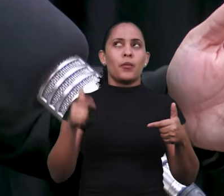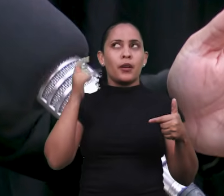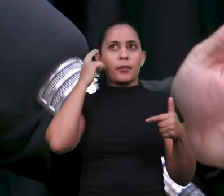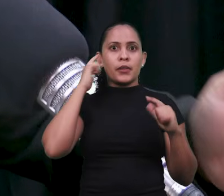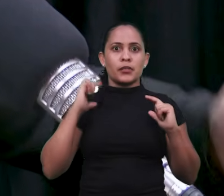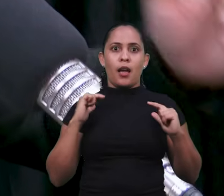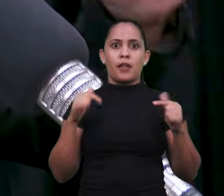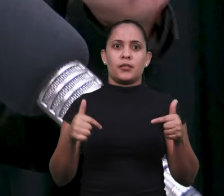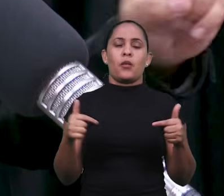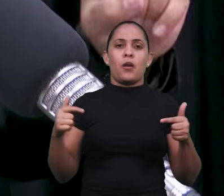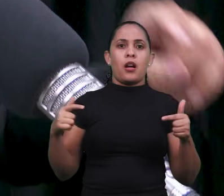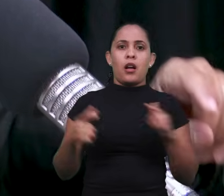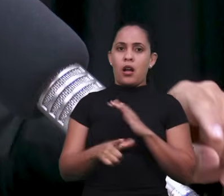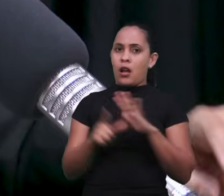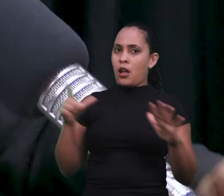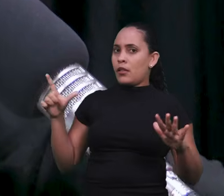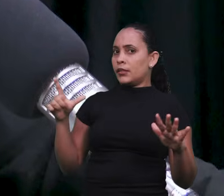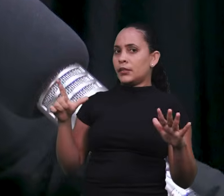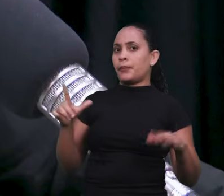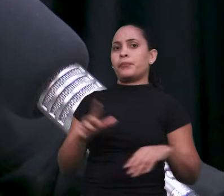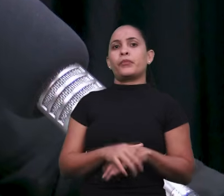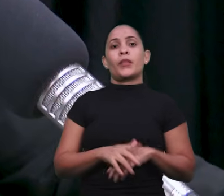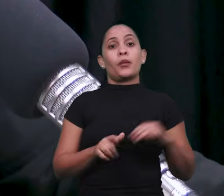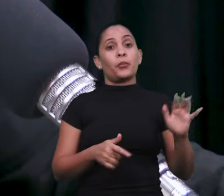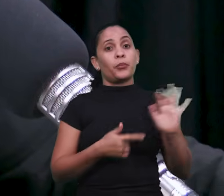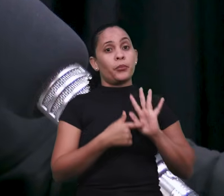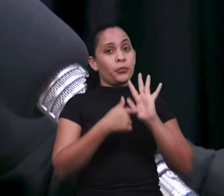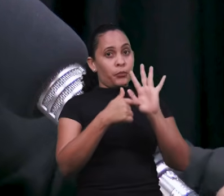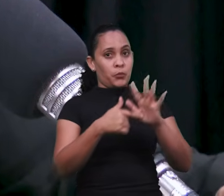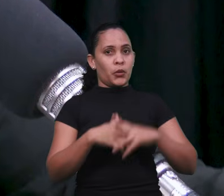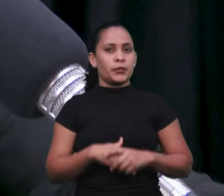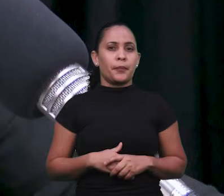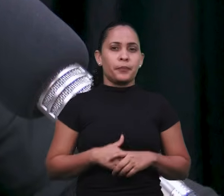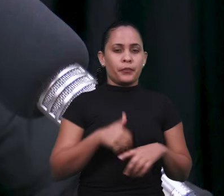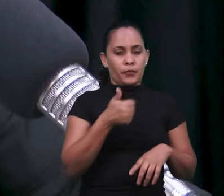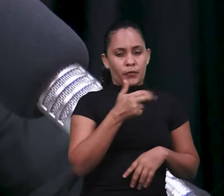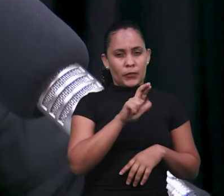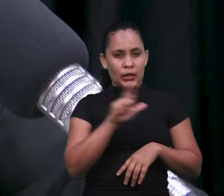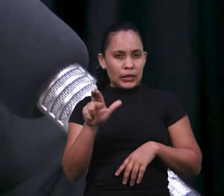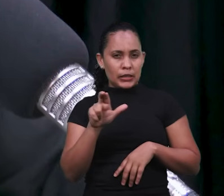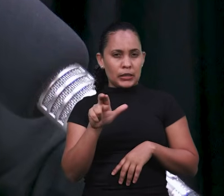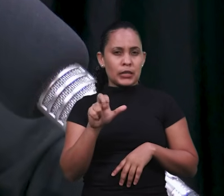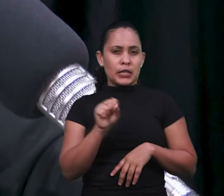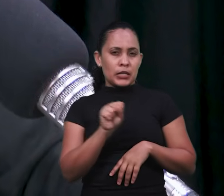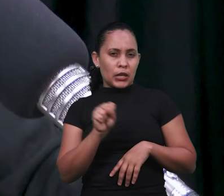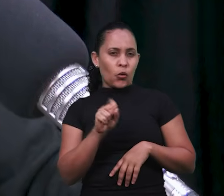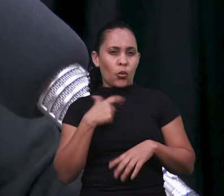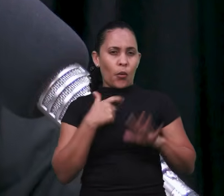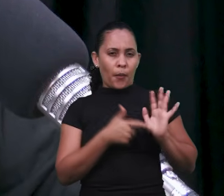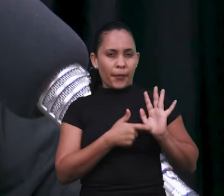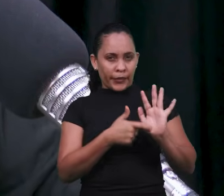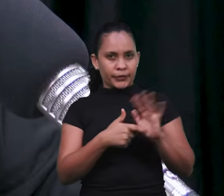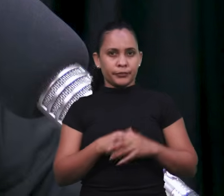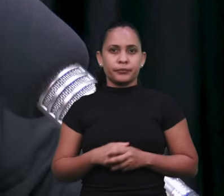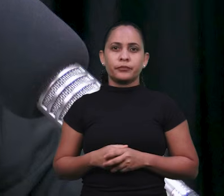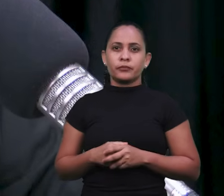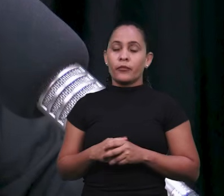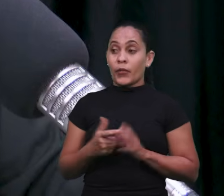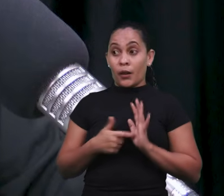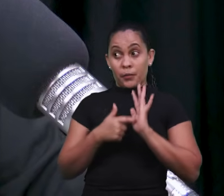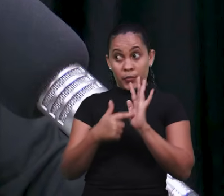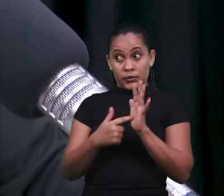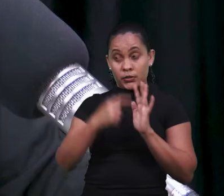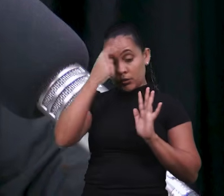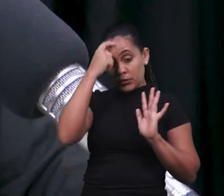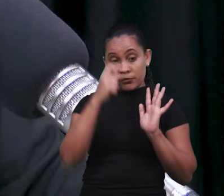essa questão. E aí ele usou a expressão da neurociência, que se eu não me engano, acho que era de 15 segundos. E ele falou bem assim: agora faz um desafio aqui ao vivo, coloca a